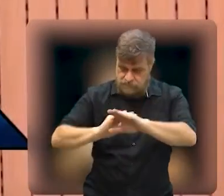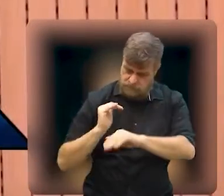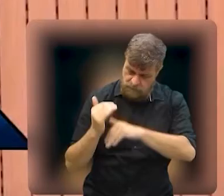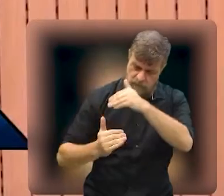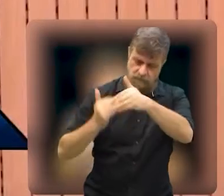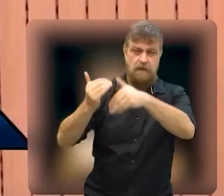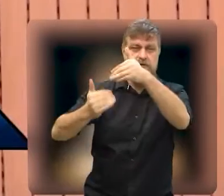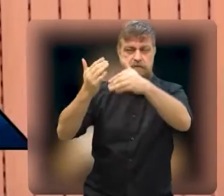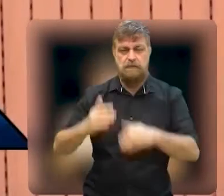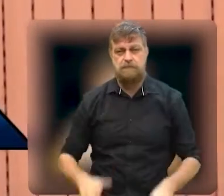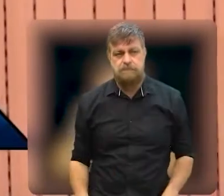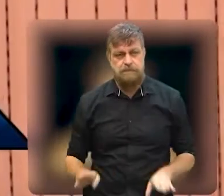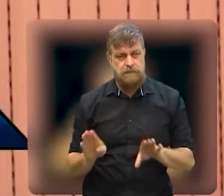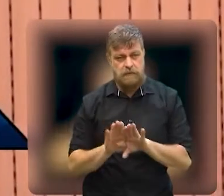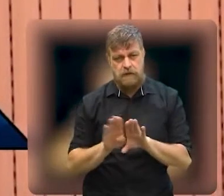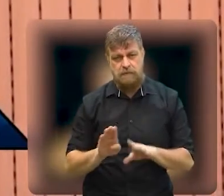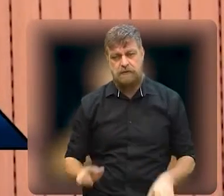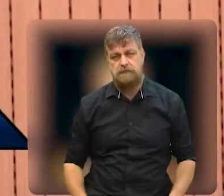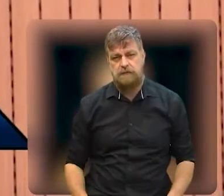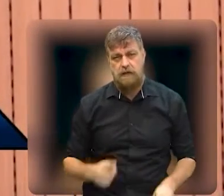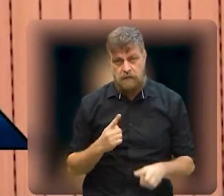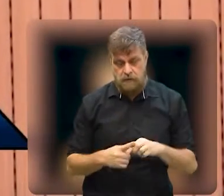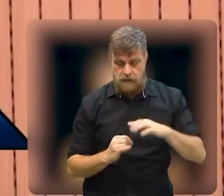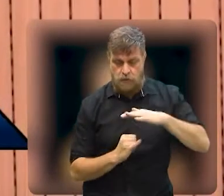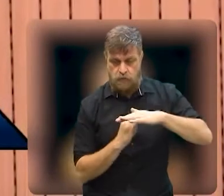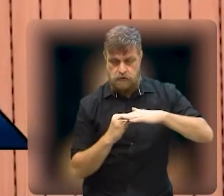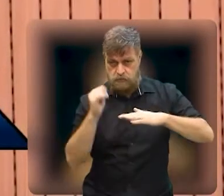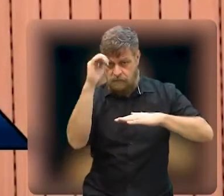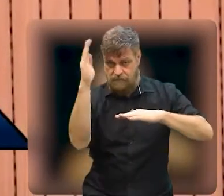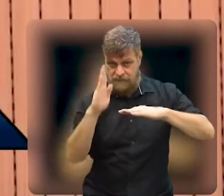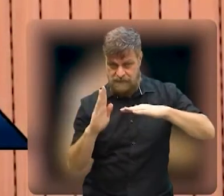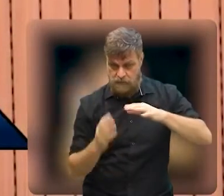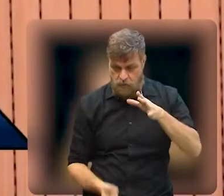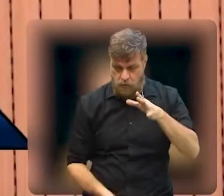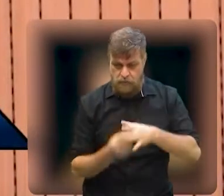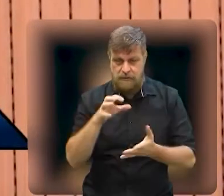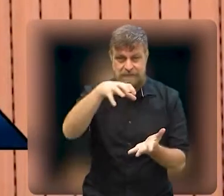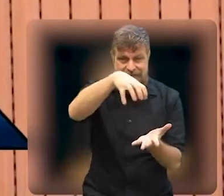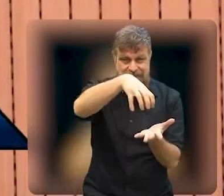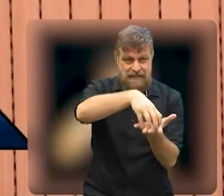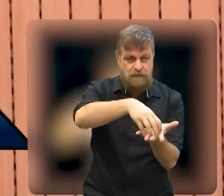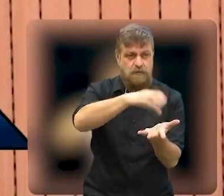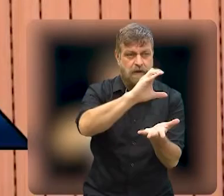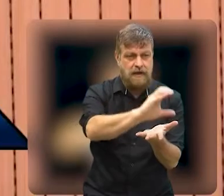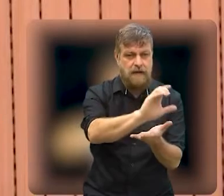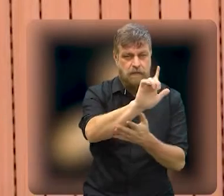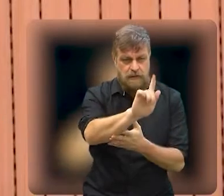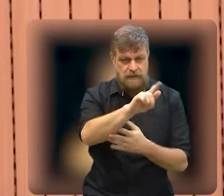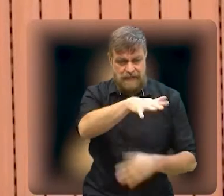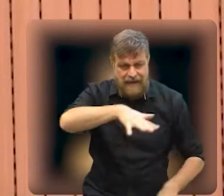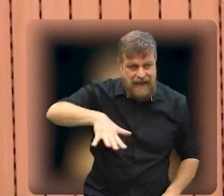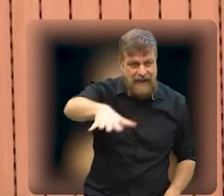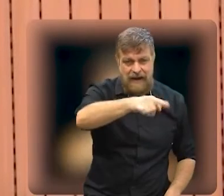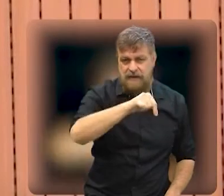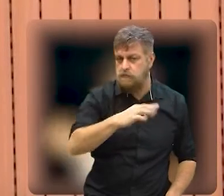são desenvolvidos, o quanto ainda, porque o Instituto Federal, quando ele se instala a sede ali no Campo Grande, o próprio